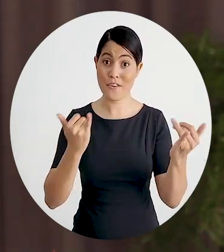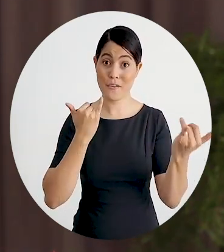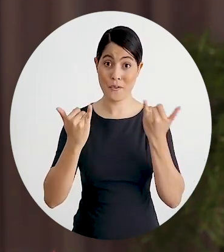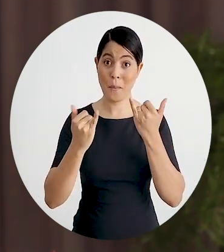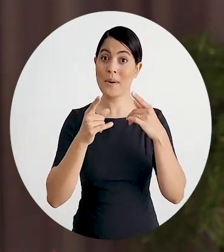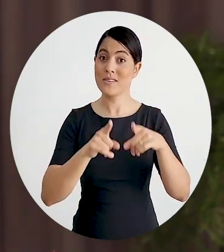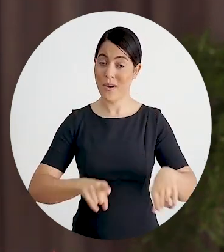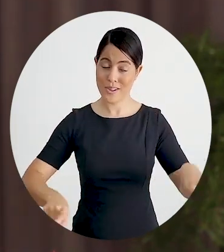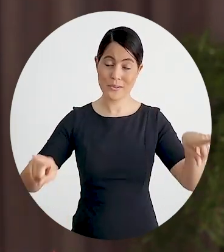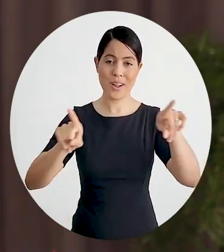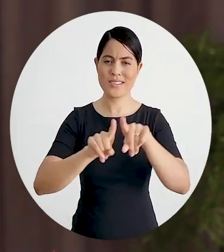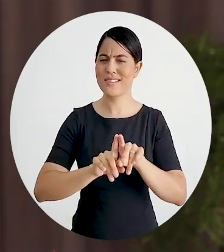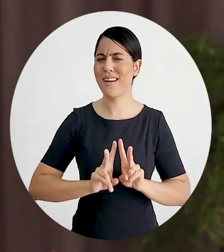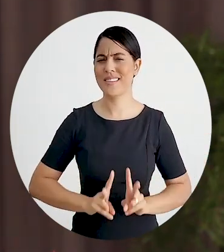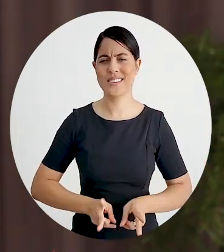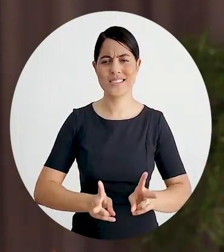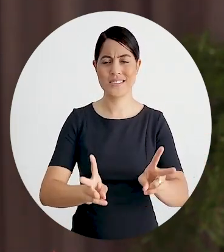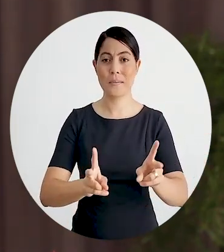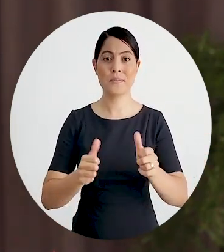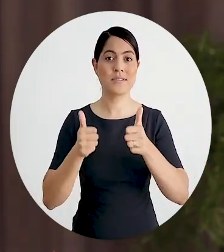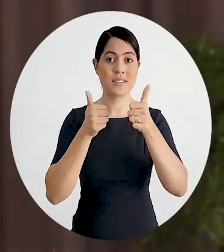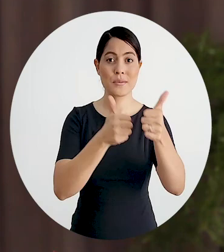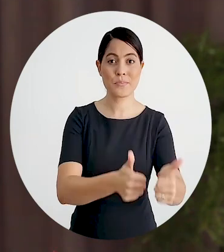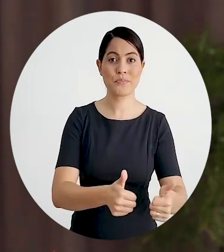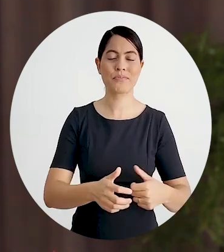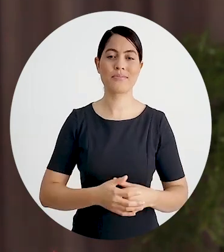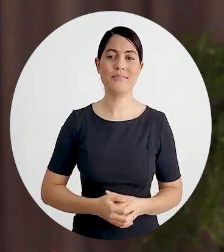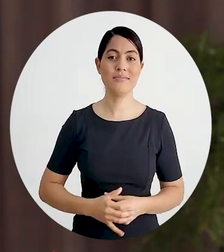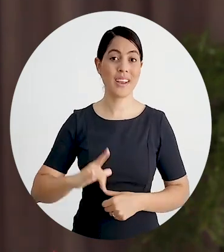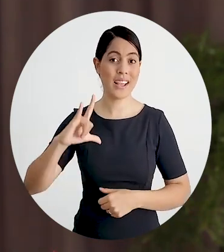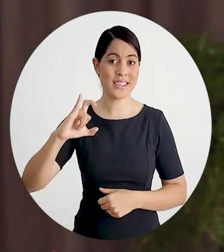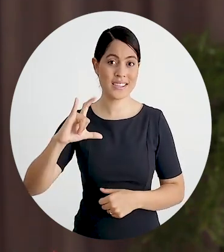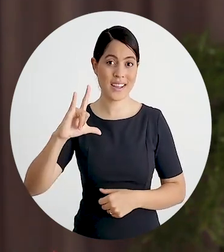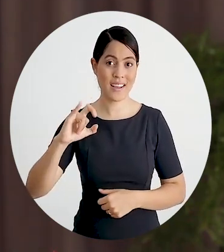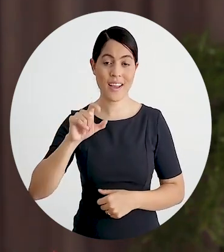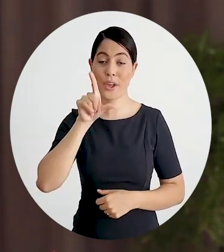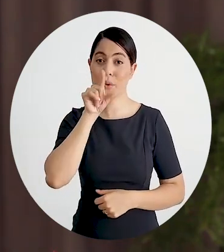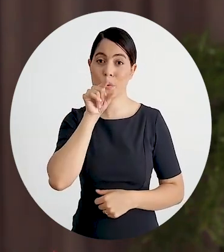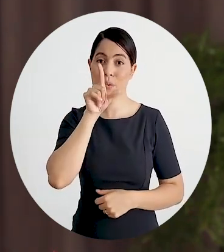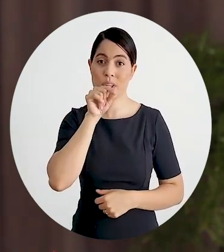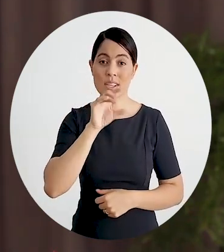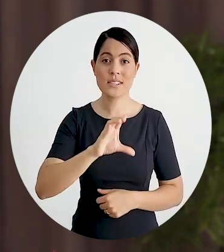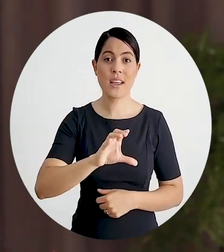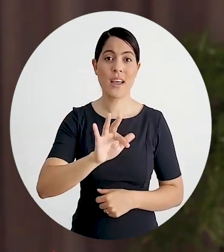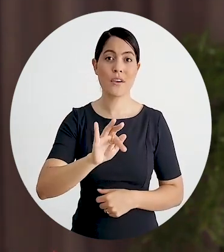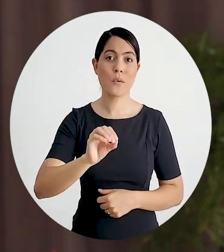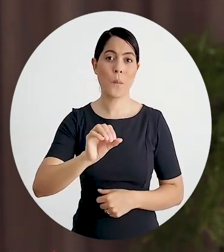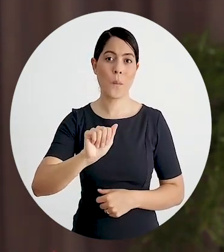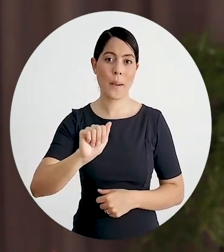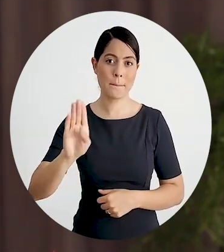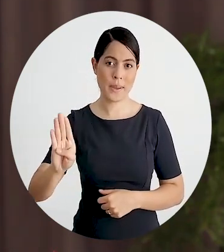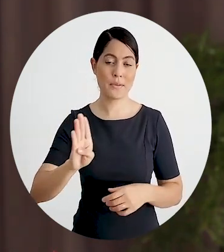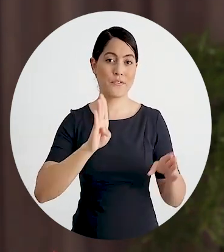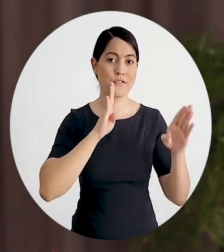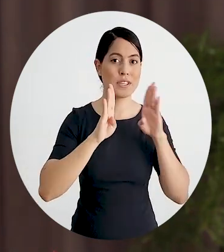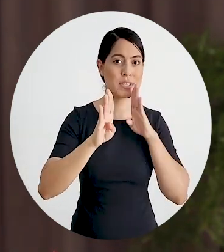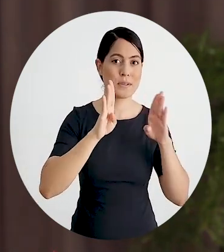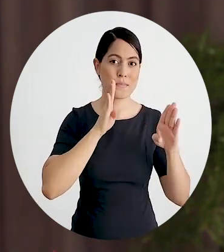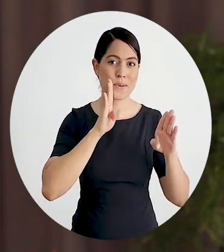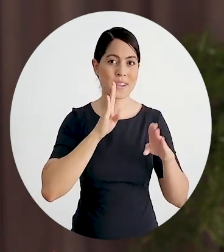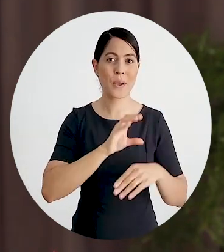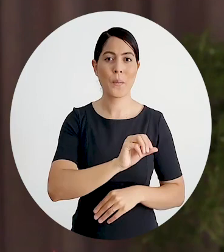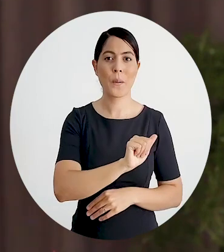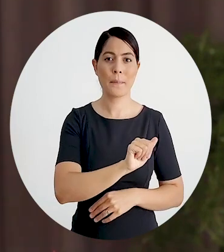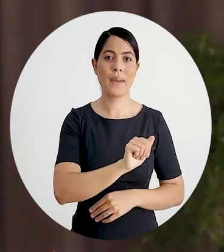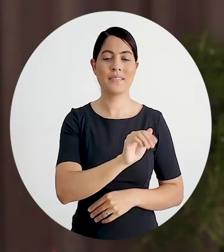sempre atualizadas com as últimas informações. É só seguir no Instagram e no Twitter CFOAB, no Facebook